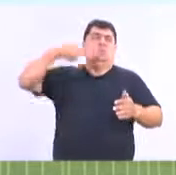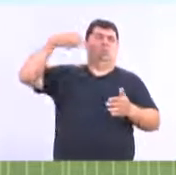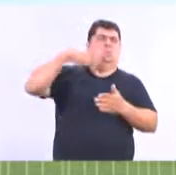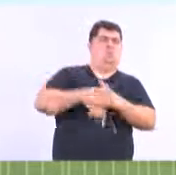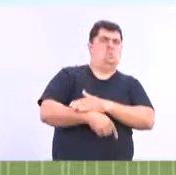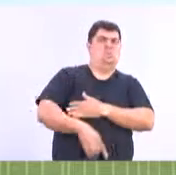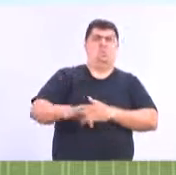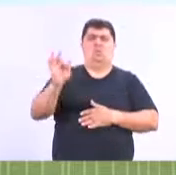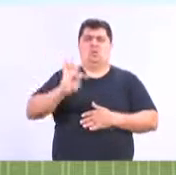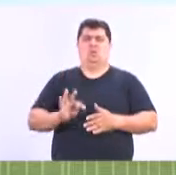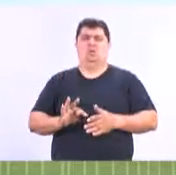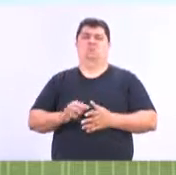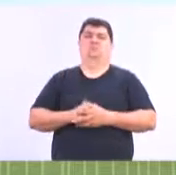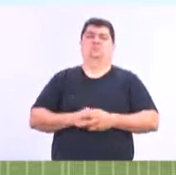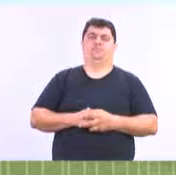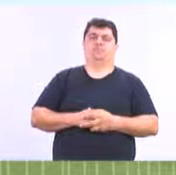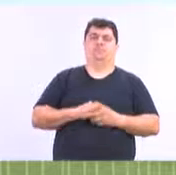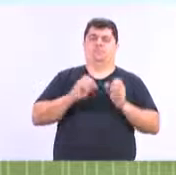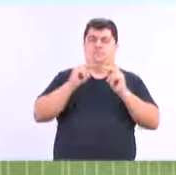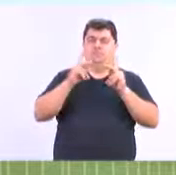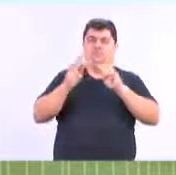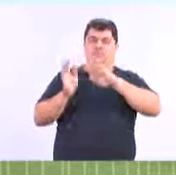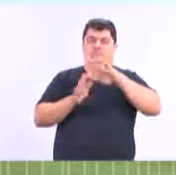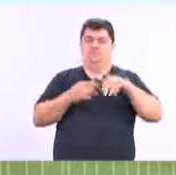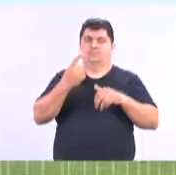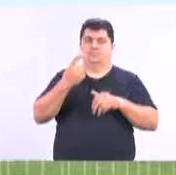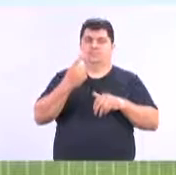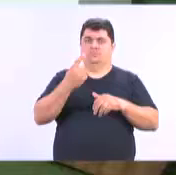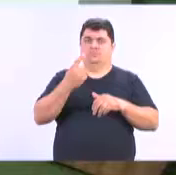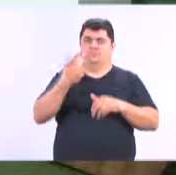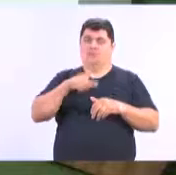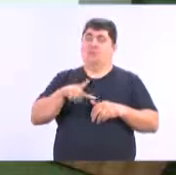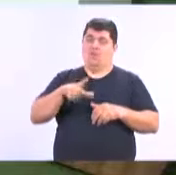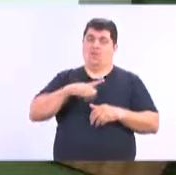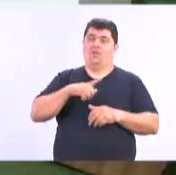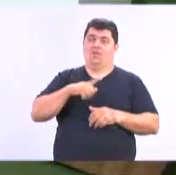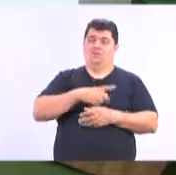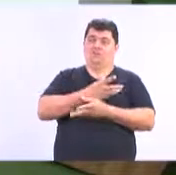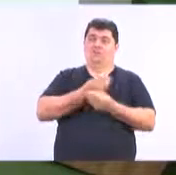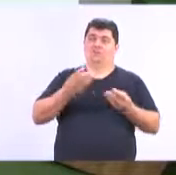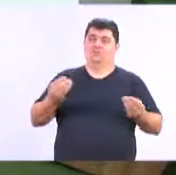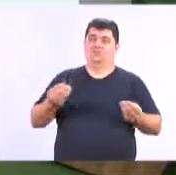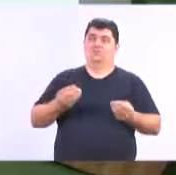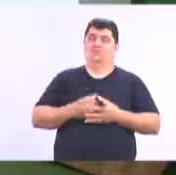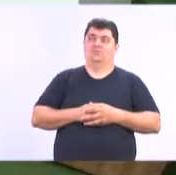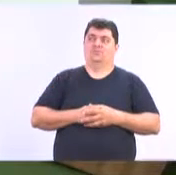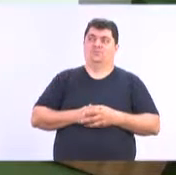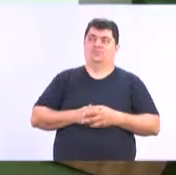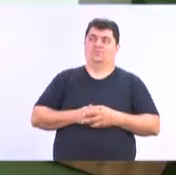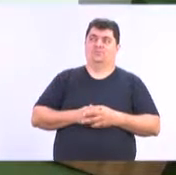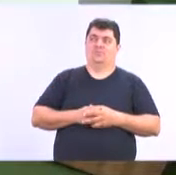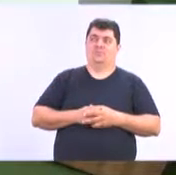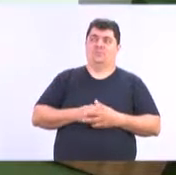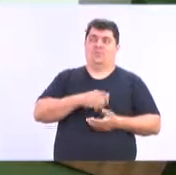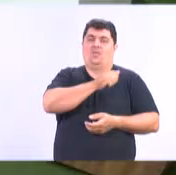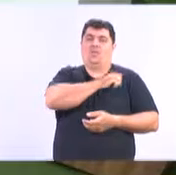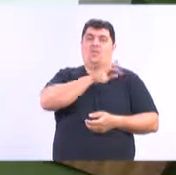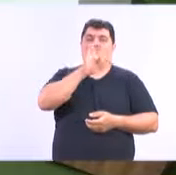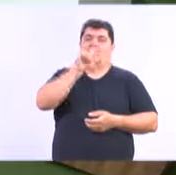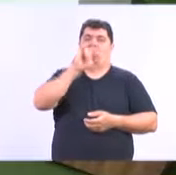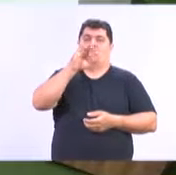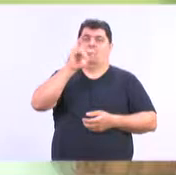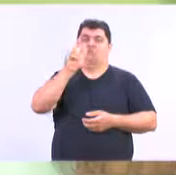demonstrações contábeis, ok? Da primeira questão, mais algum comentário? Mais comentários, professor. Temos aqui as alunas